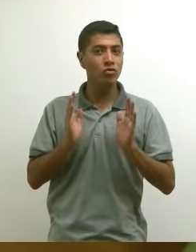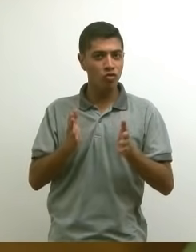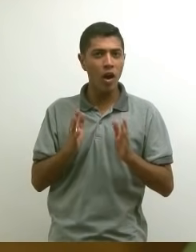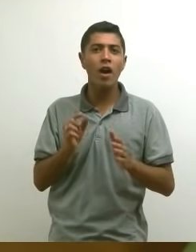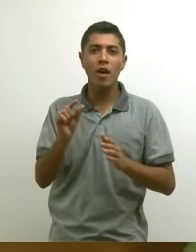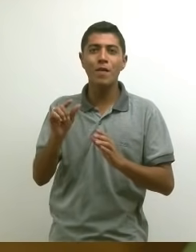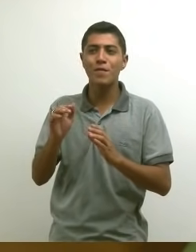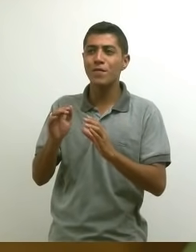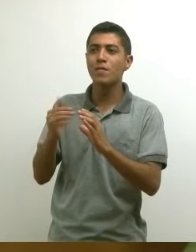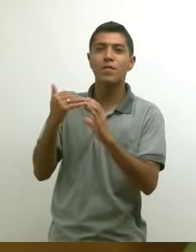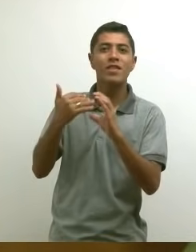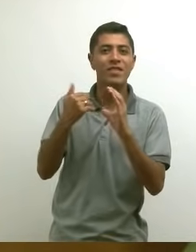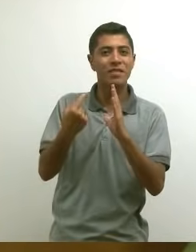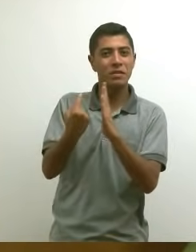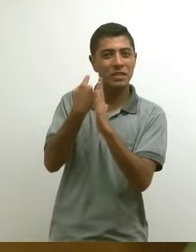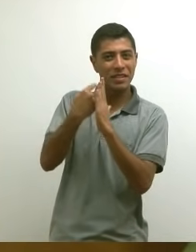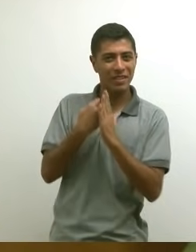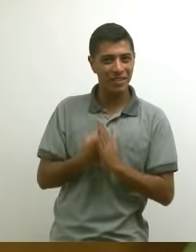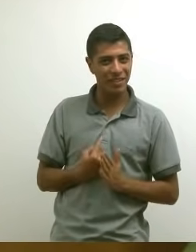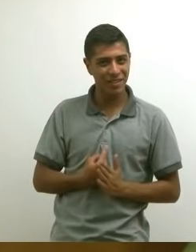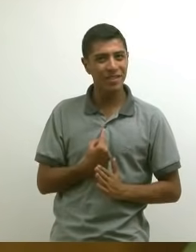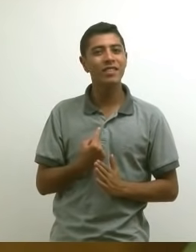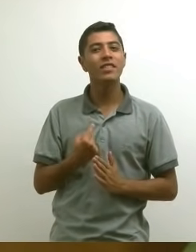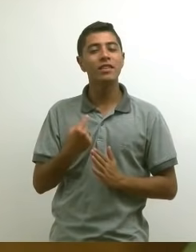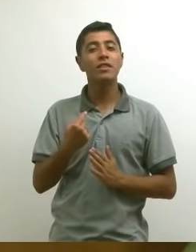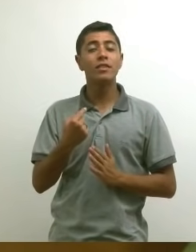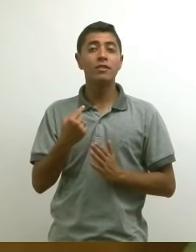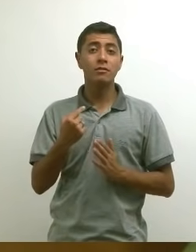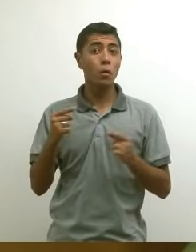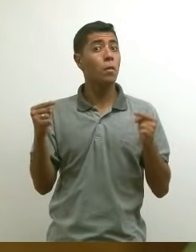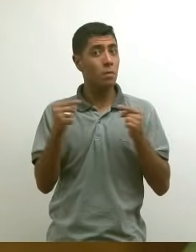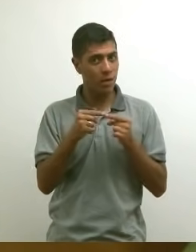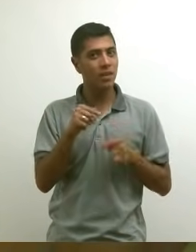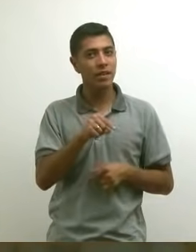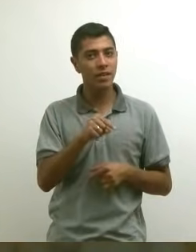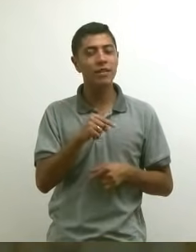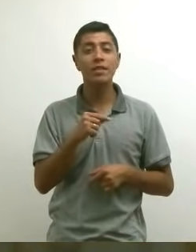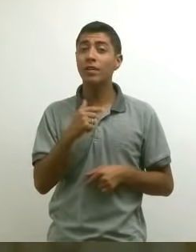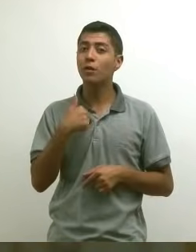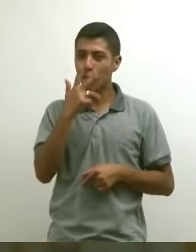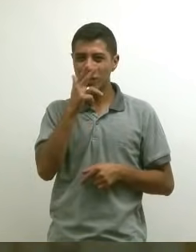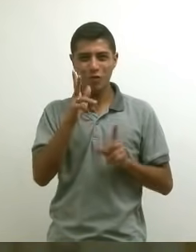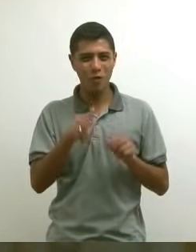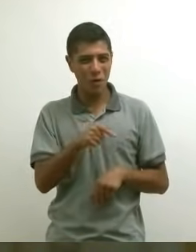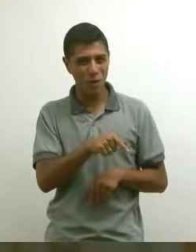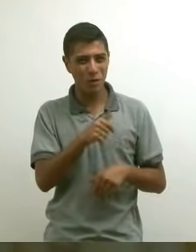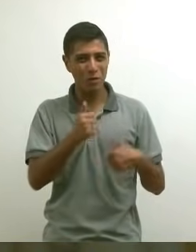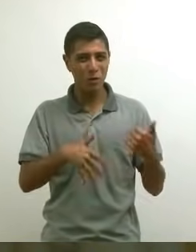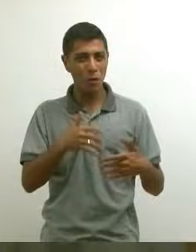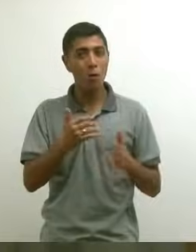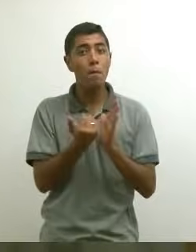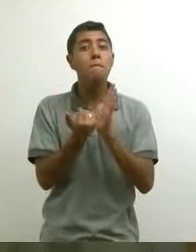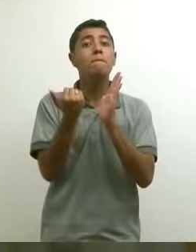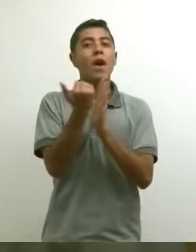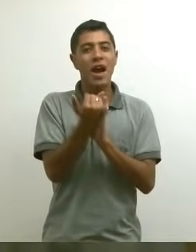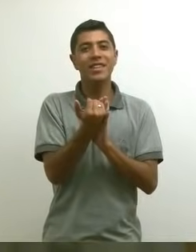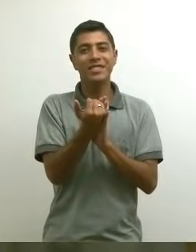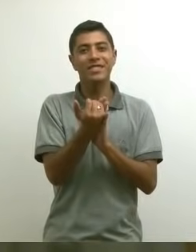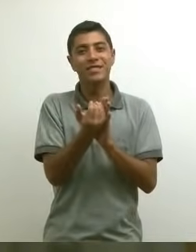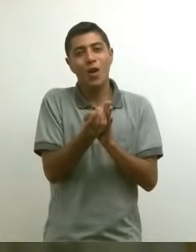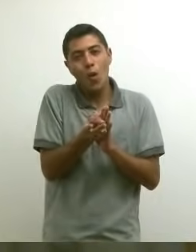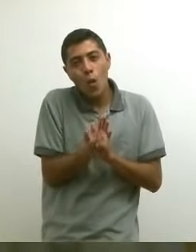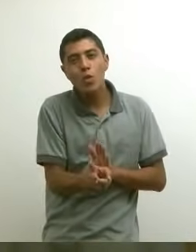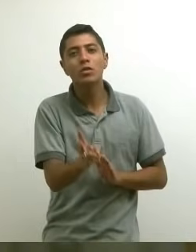que estão totalmente ligadas a isso eu acho que vai ser uma continuidade nessa aquilo que você tá trazendo é